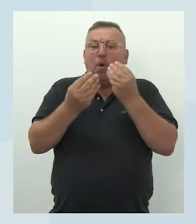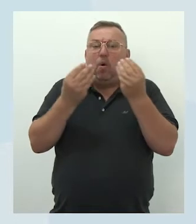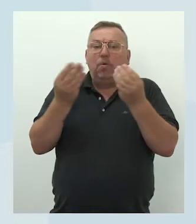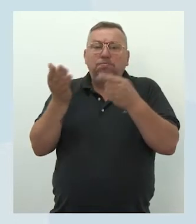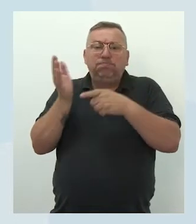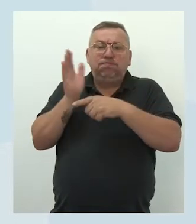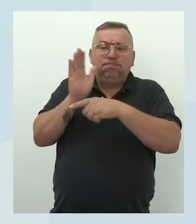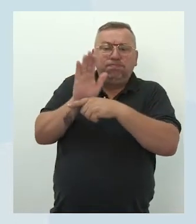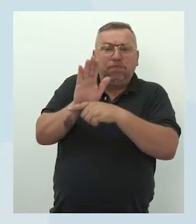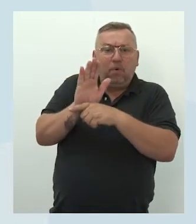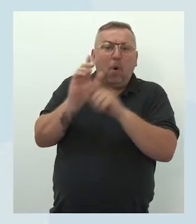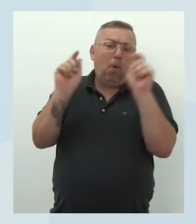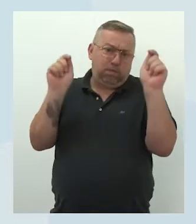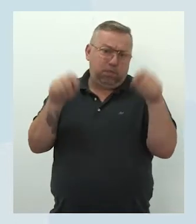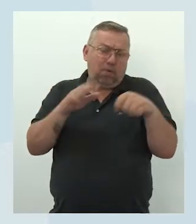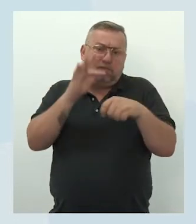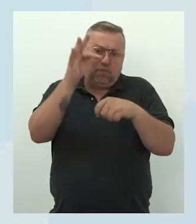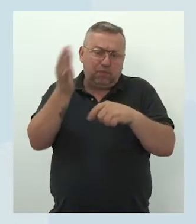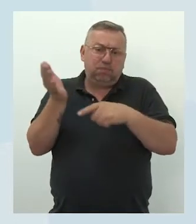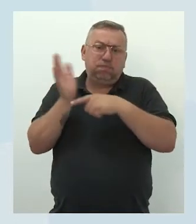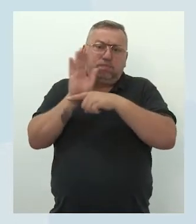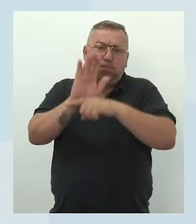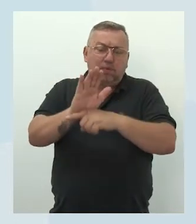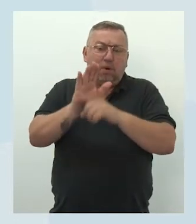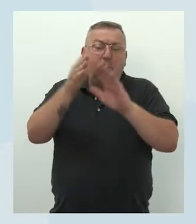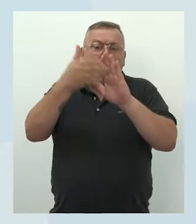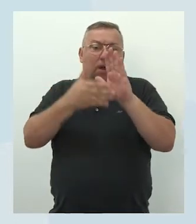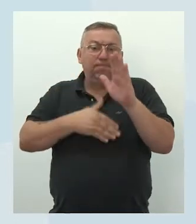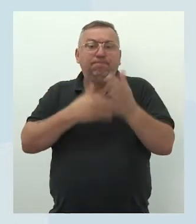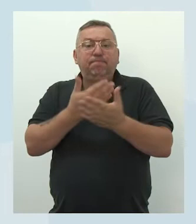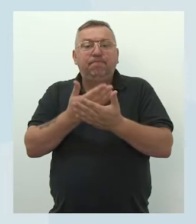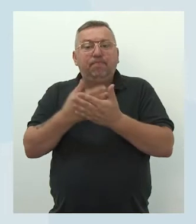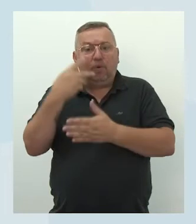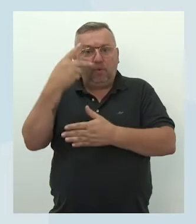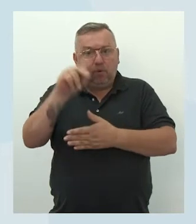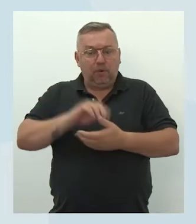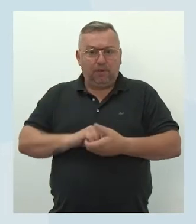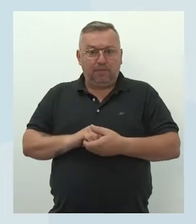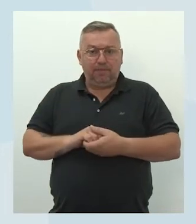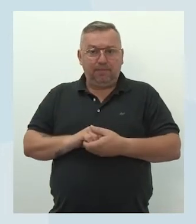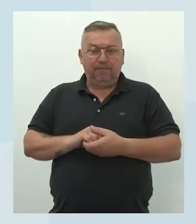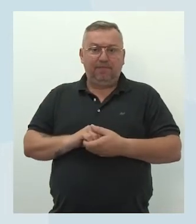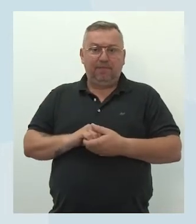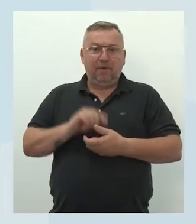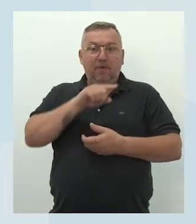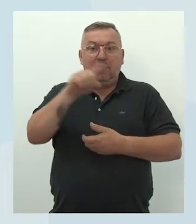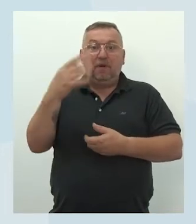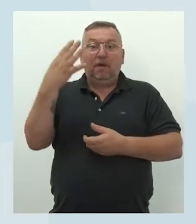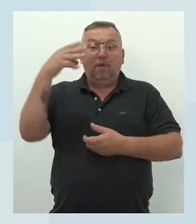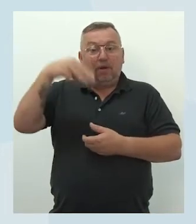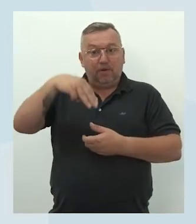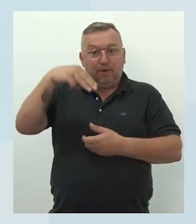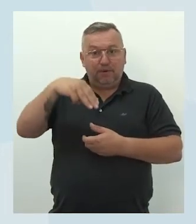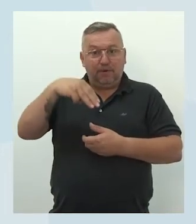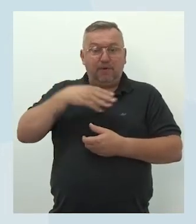contribuíram ou podem contribuir para o planejamento das aulas. Vocês têm 4 minutos, a